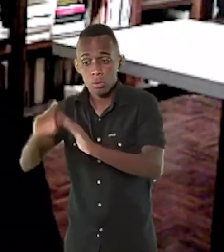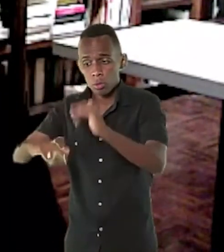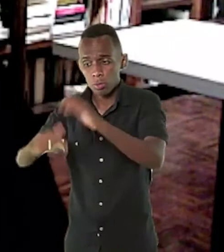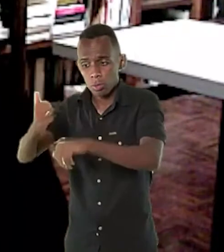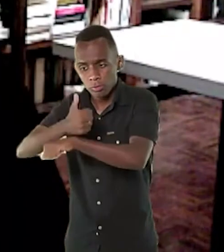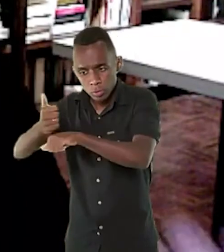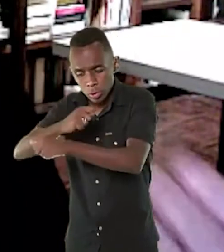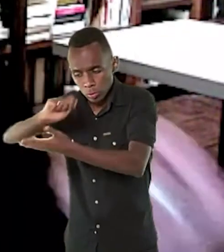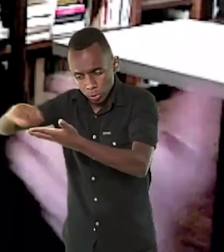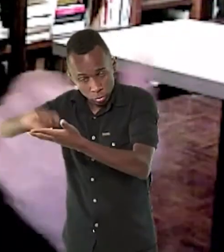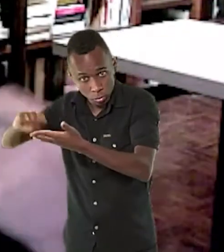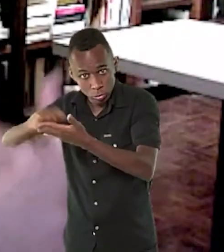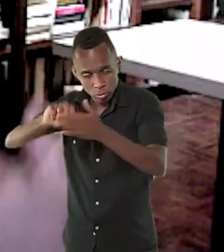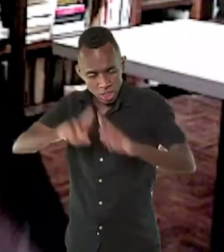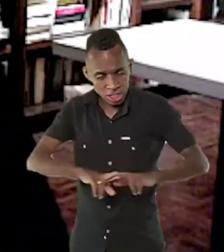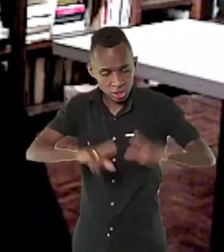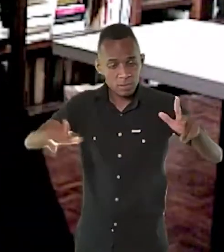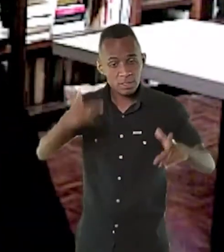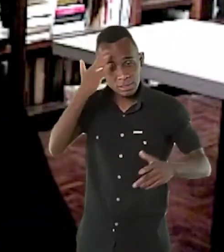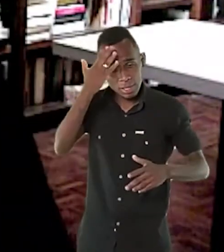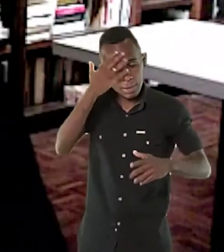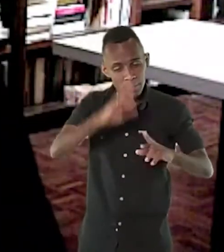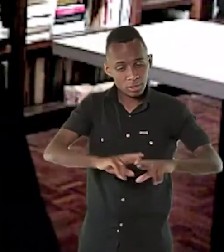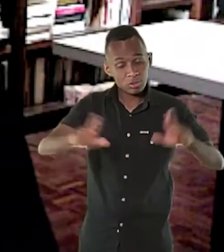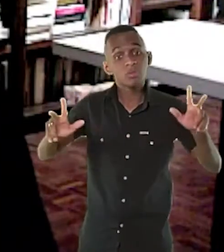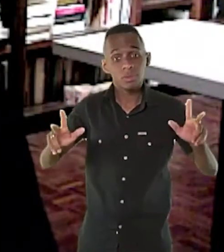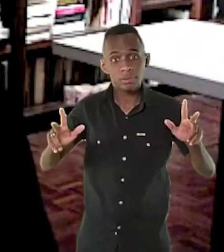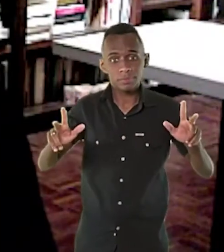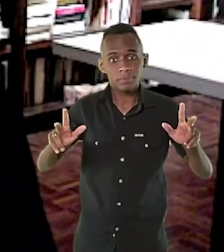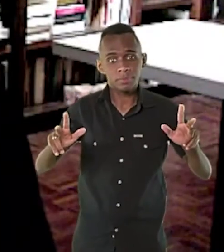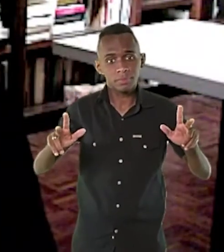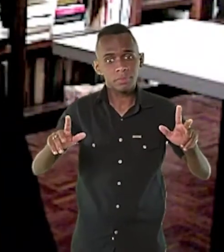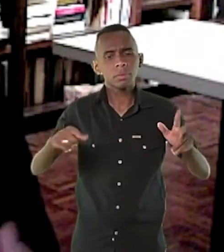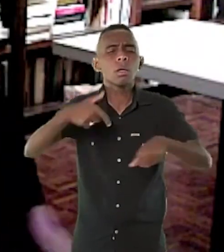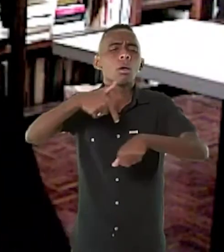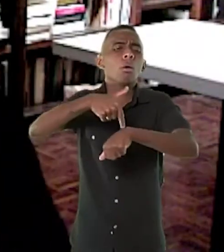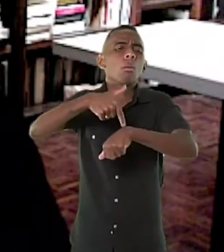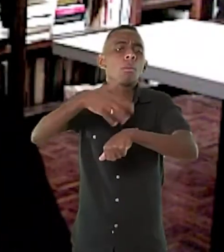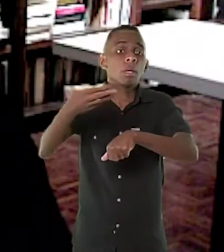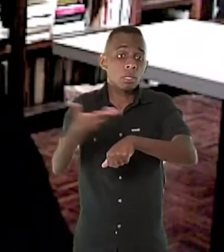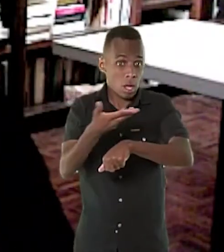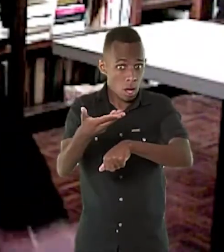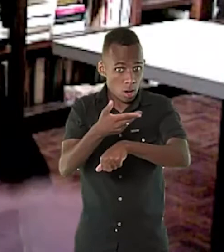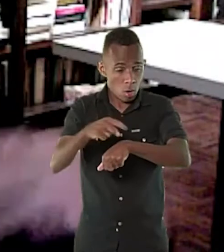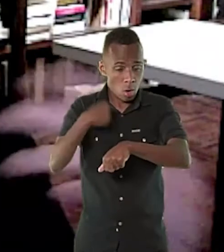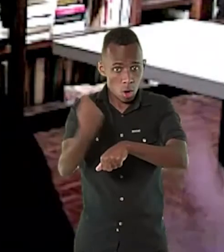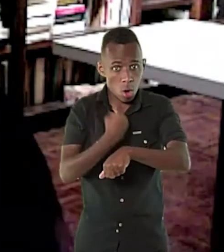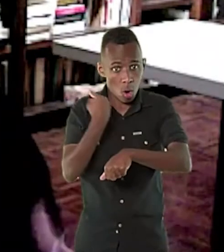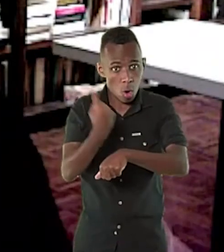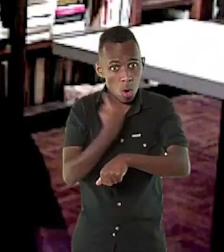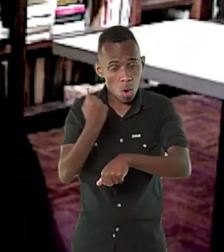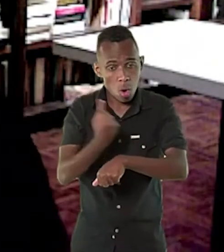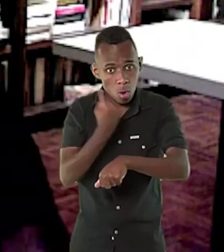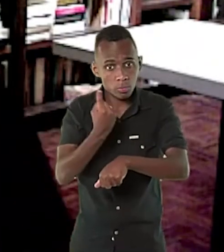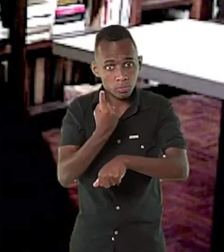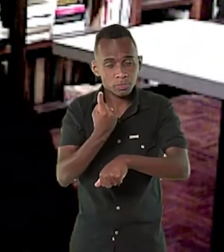difícil. Na cultura e no momento em que nós estamos, o